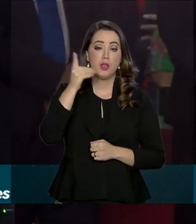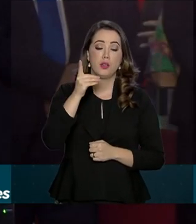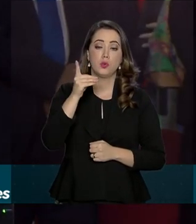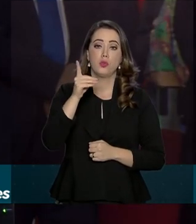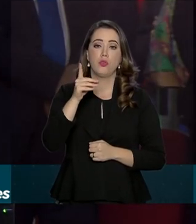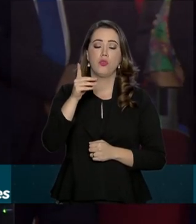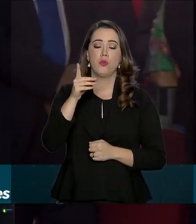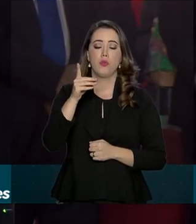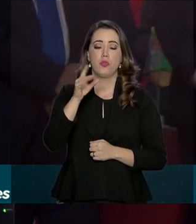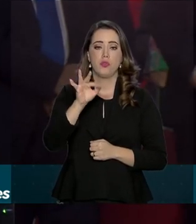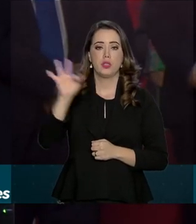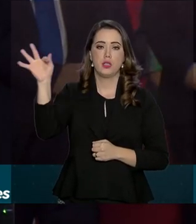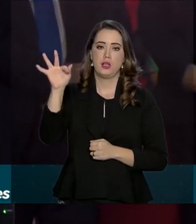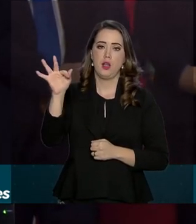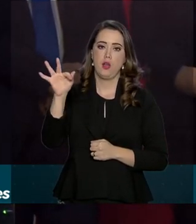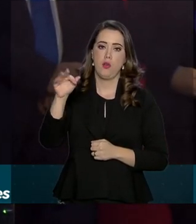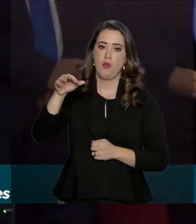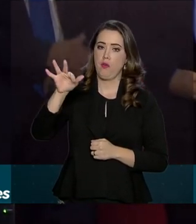Marcos Feliciano,